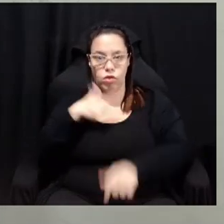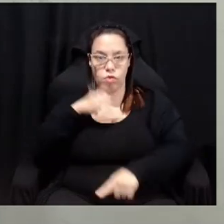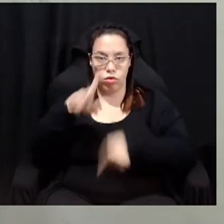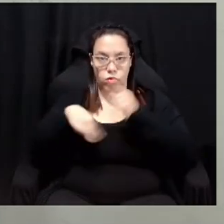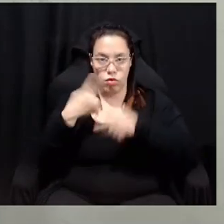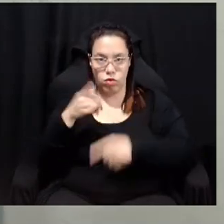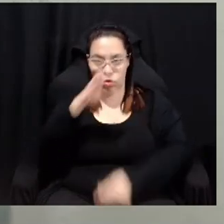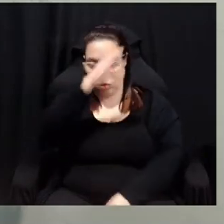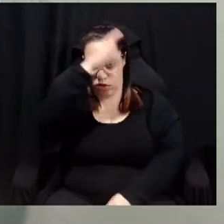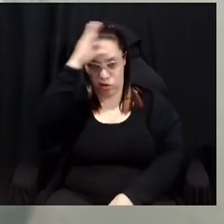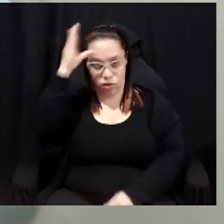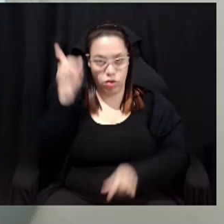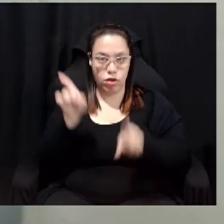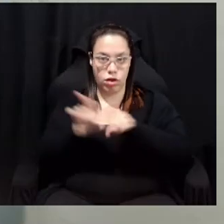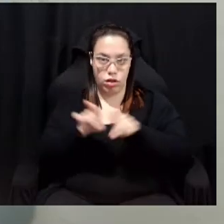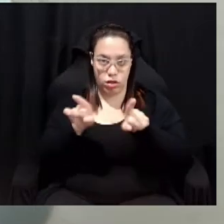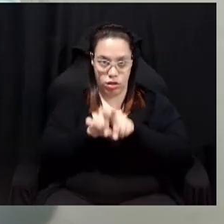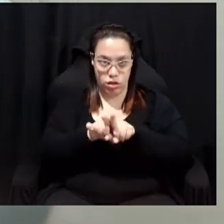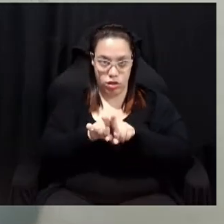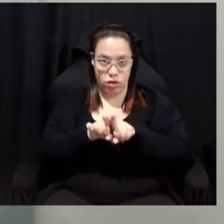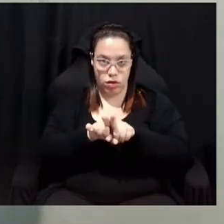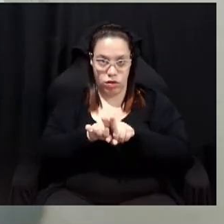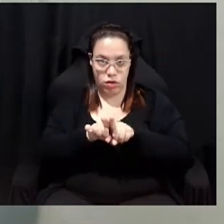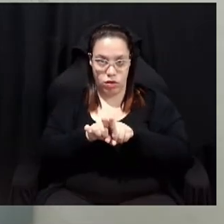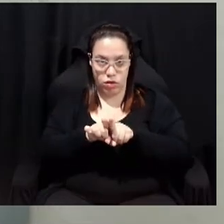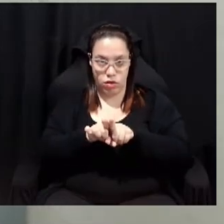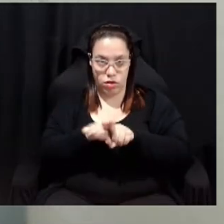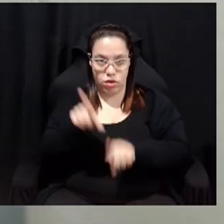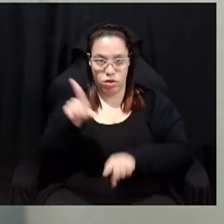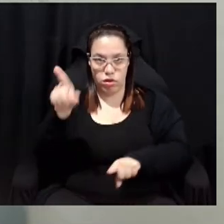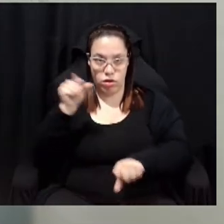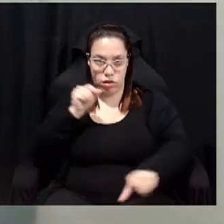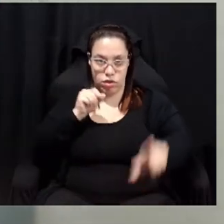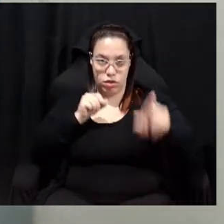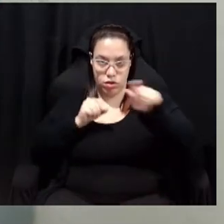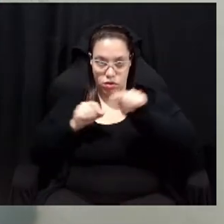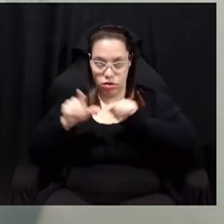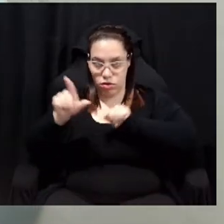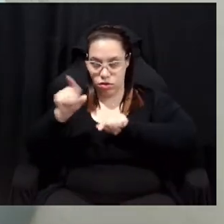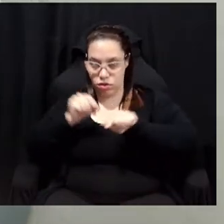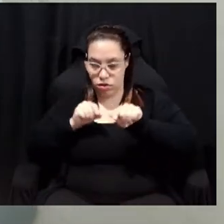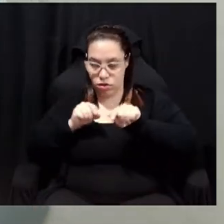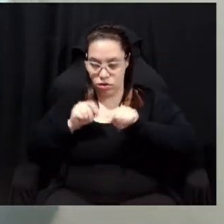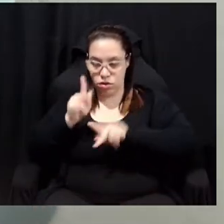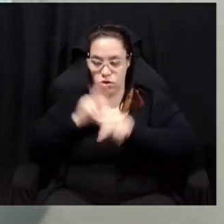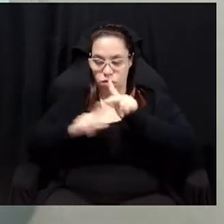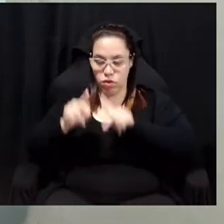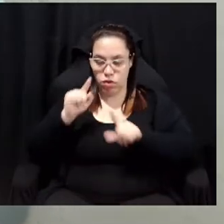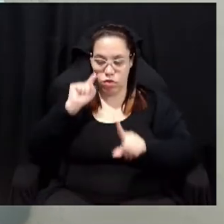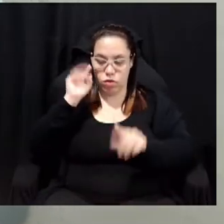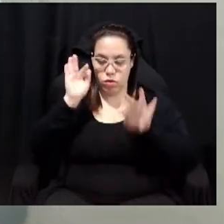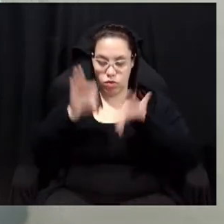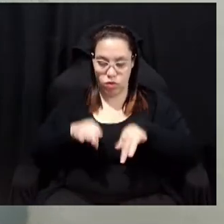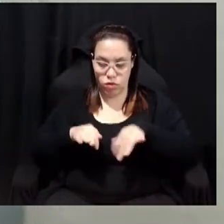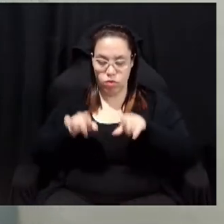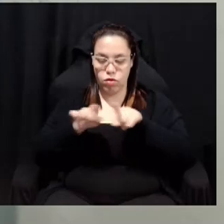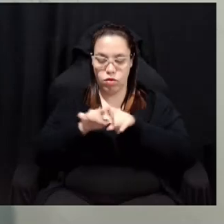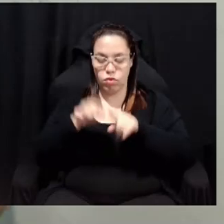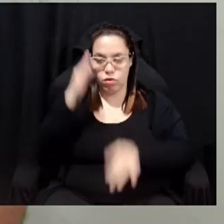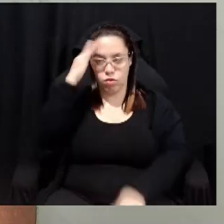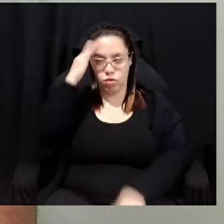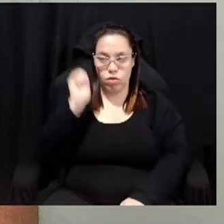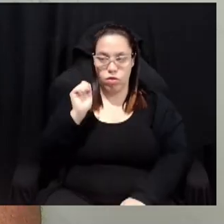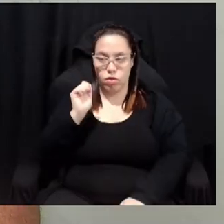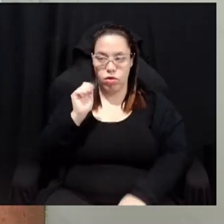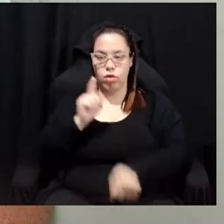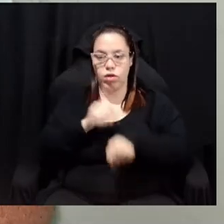consumo também. Então, eu escolho de acordo com o meu público-alvo, mas também tenho que entender se eu tenho tempo para fazer